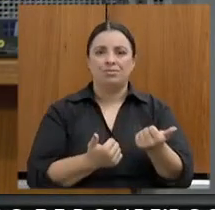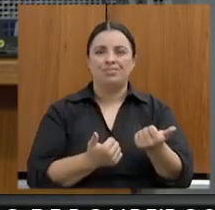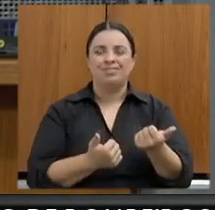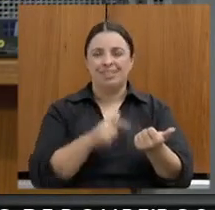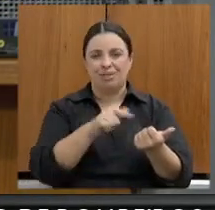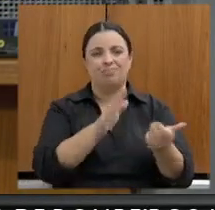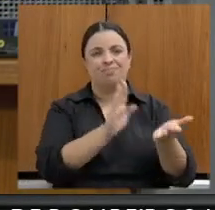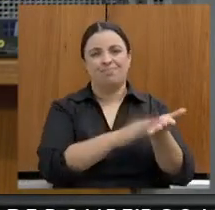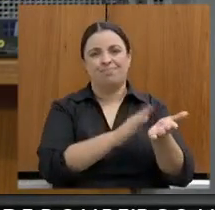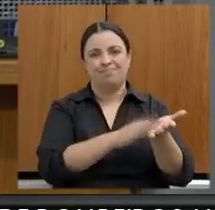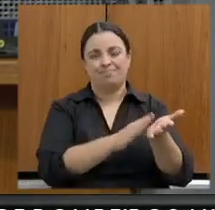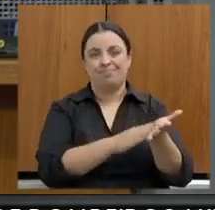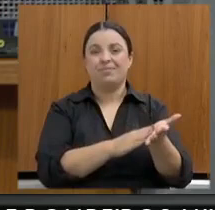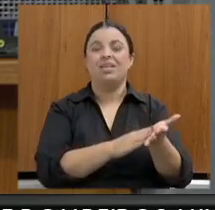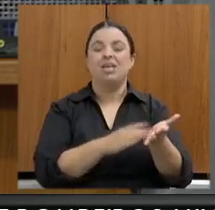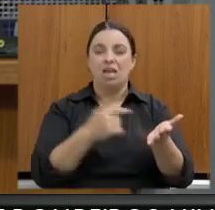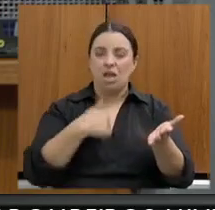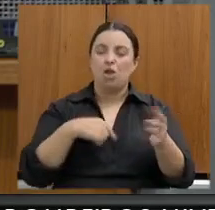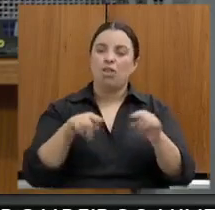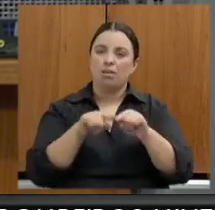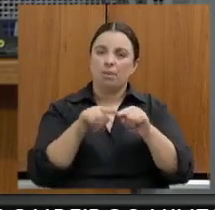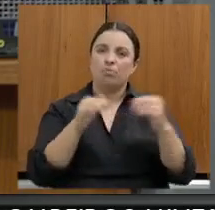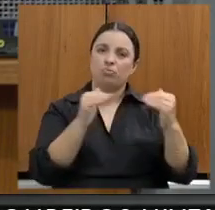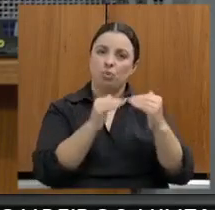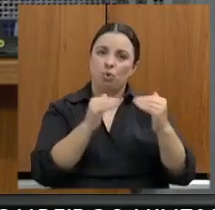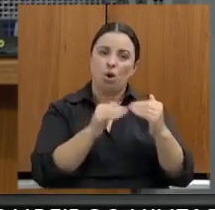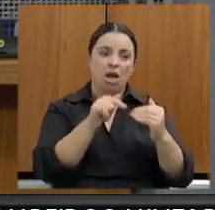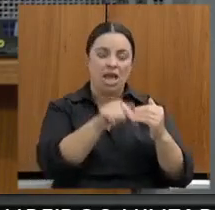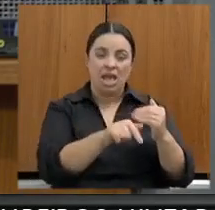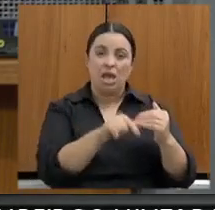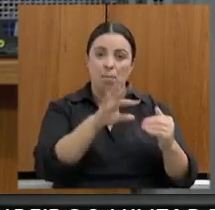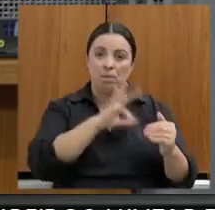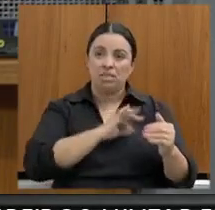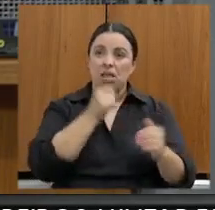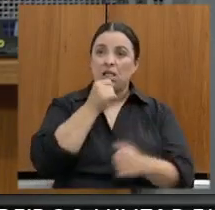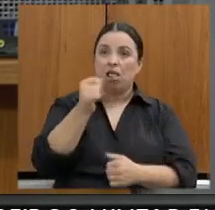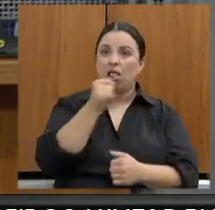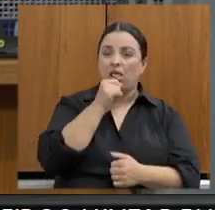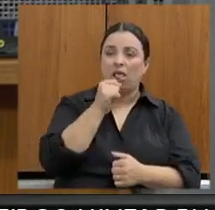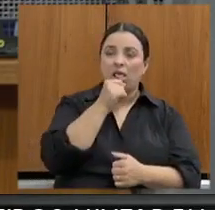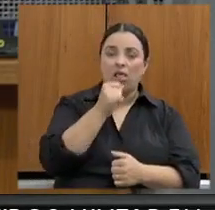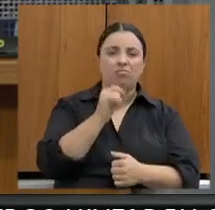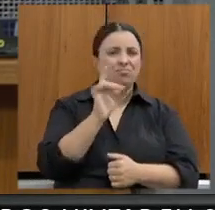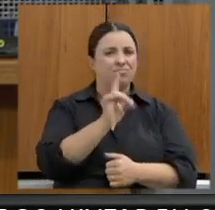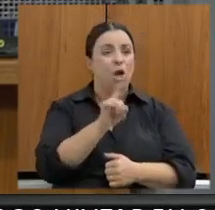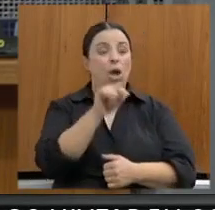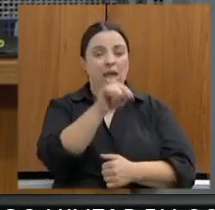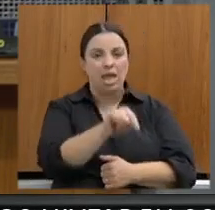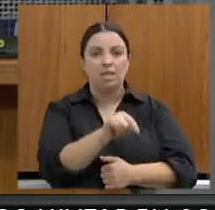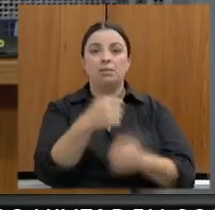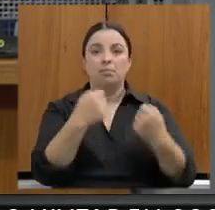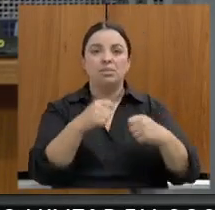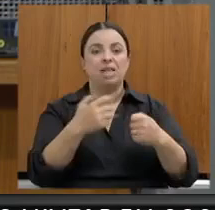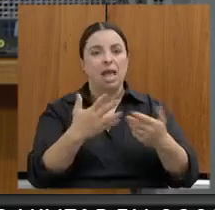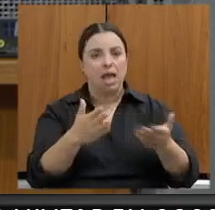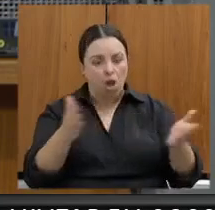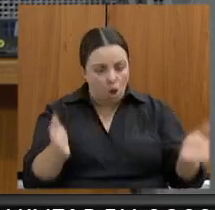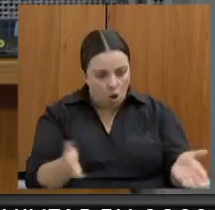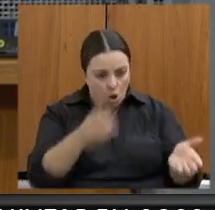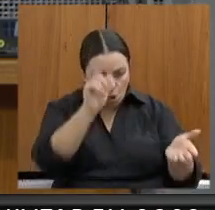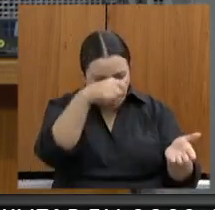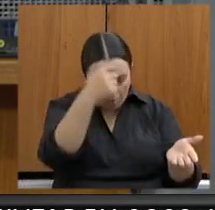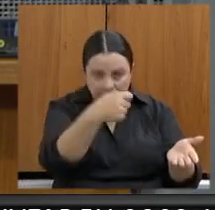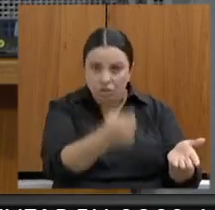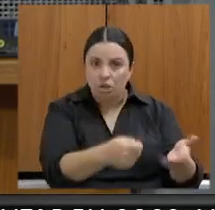e eu também digo aqui nós policiais não tem que ser ouvidos eles têm que ser homenageados pelo